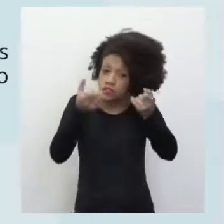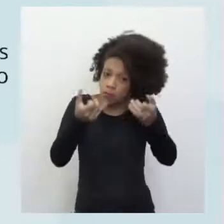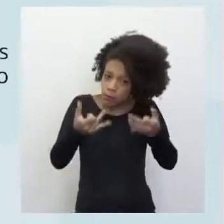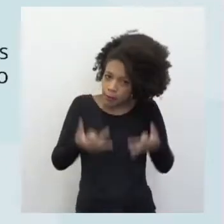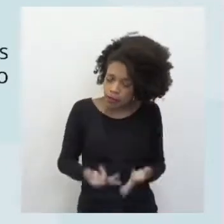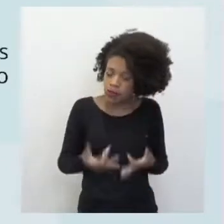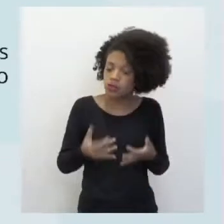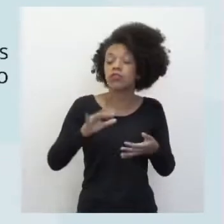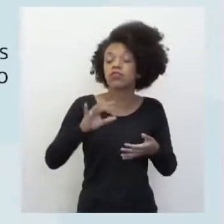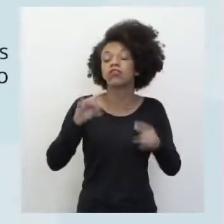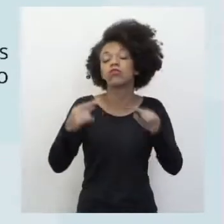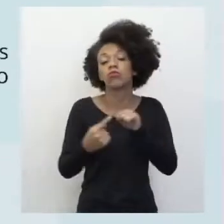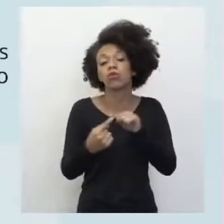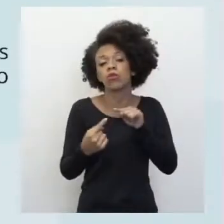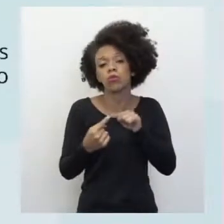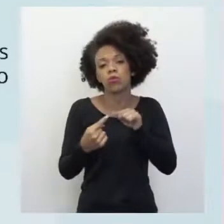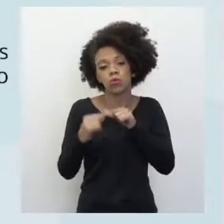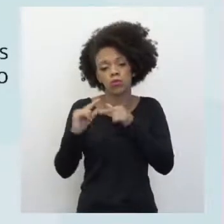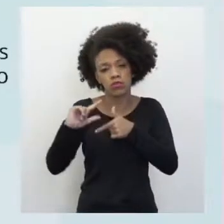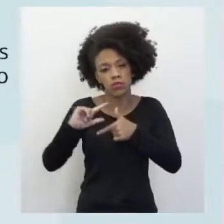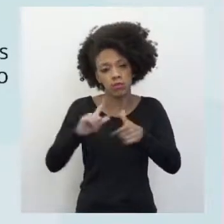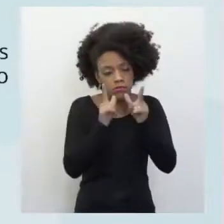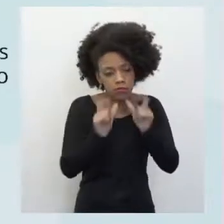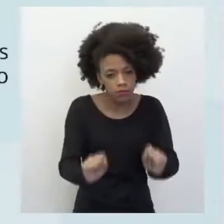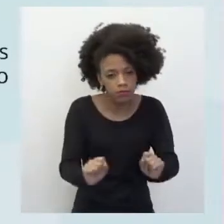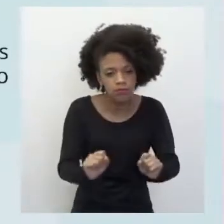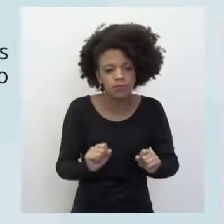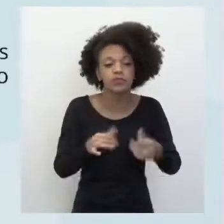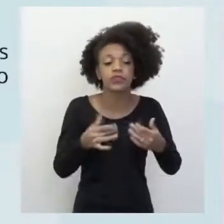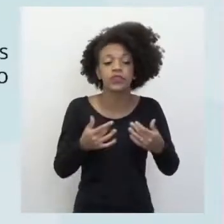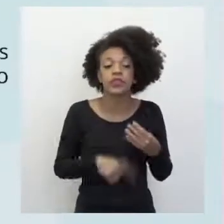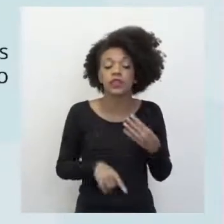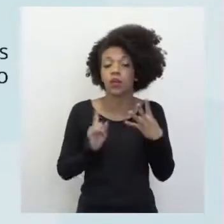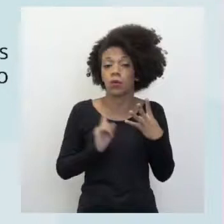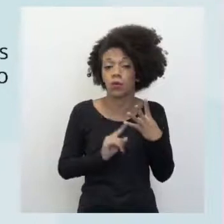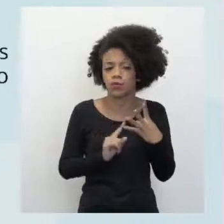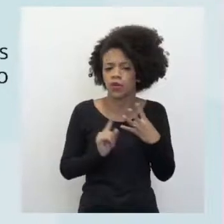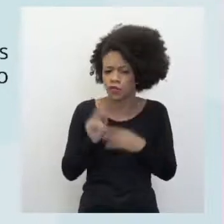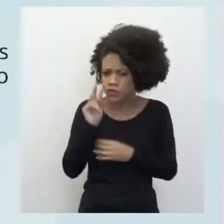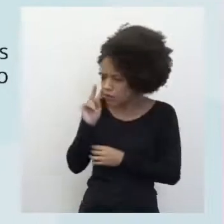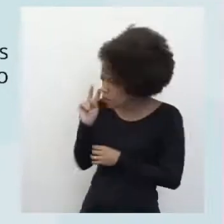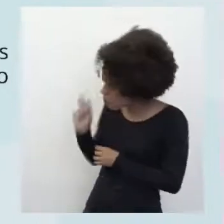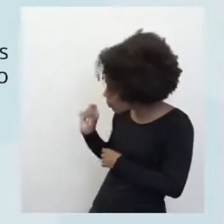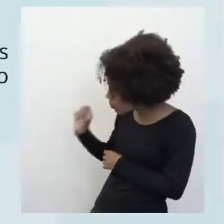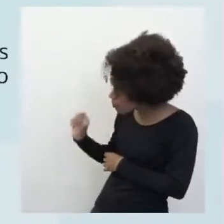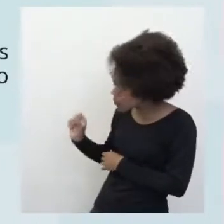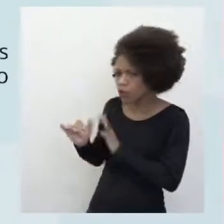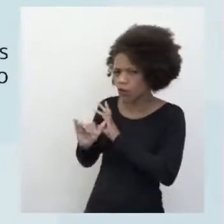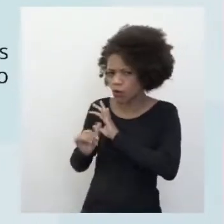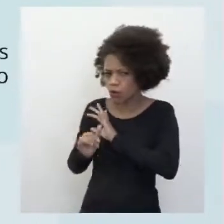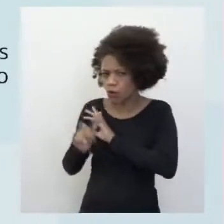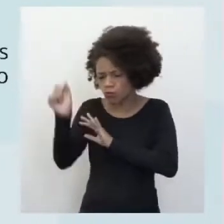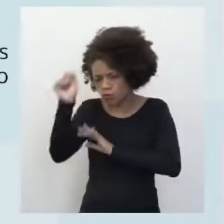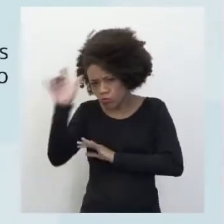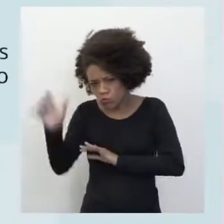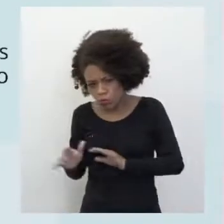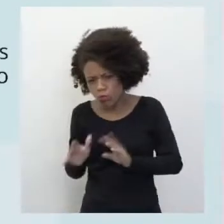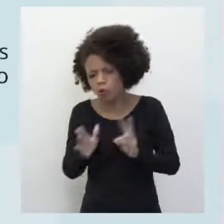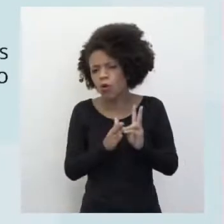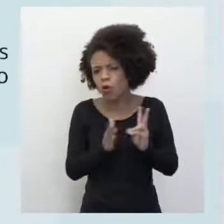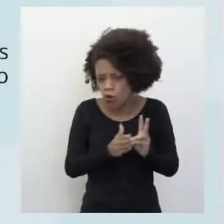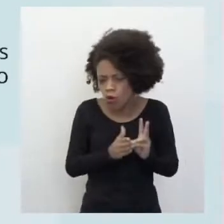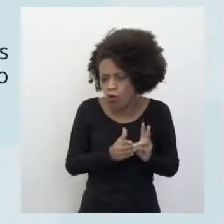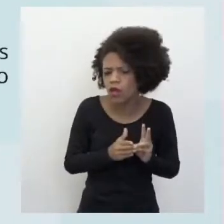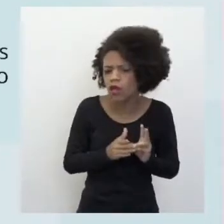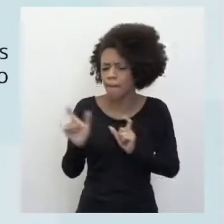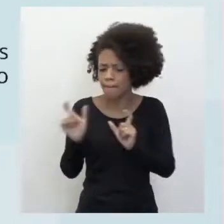trecho de acordo com a norma padrão da língua. E a 4. Você observou que no conto indígena há muitas palavras que